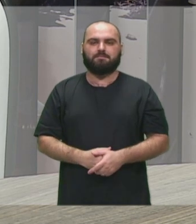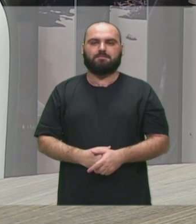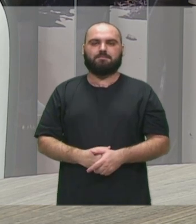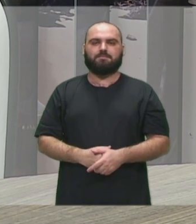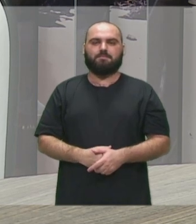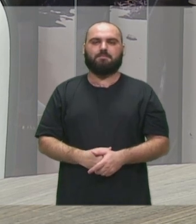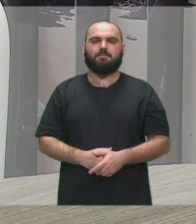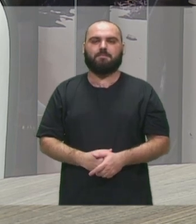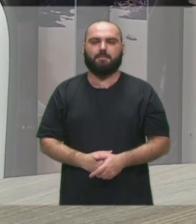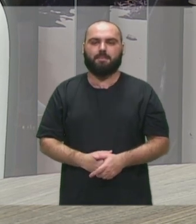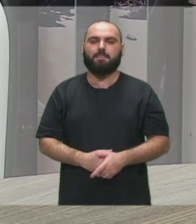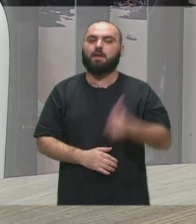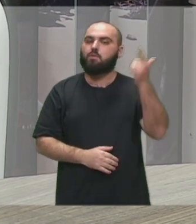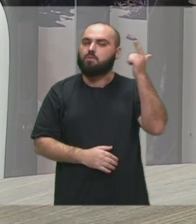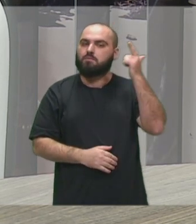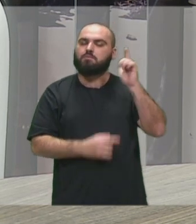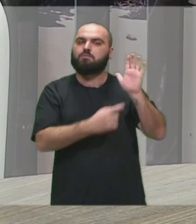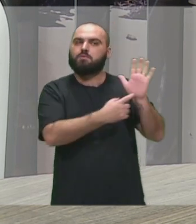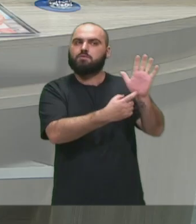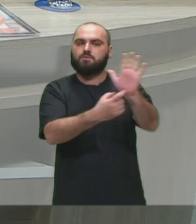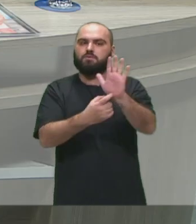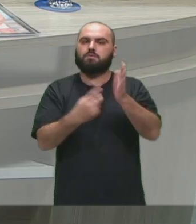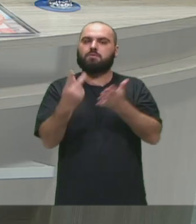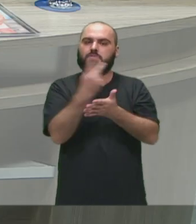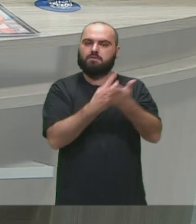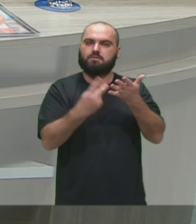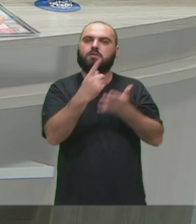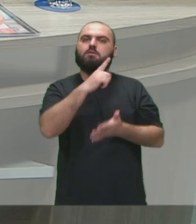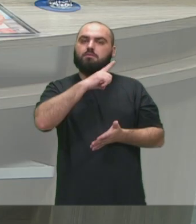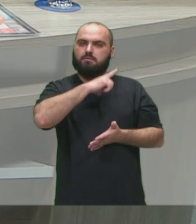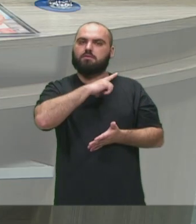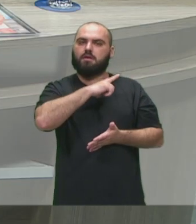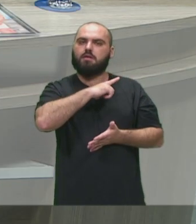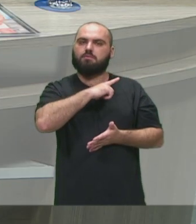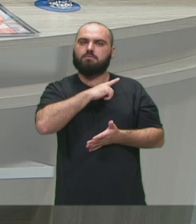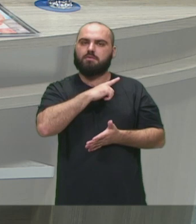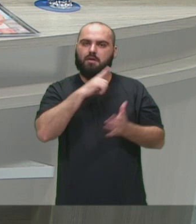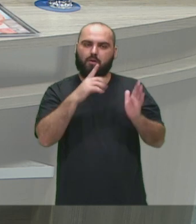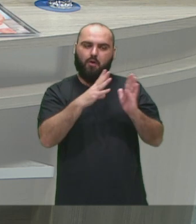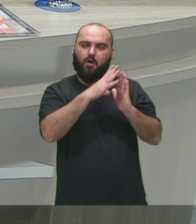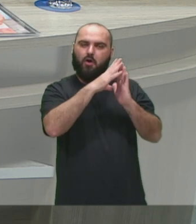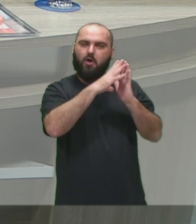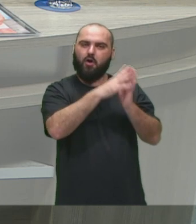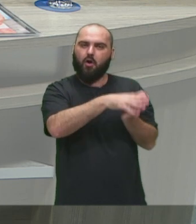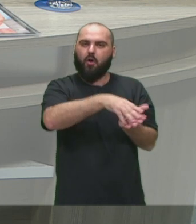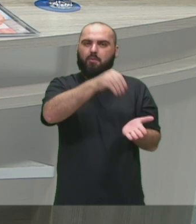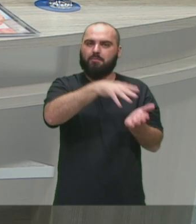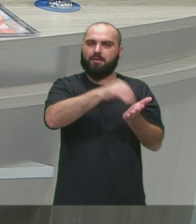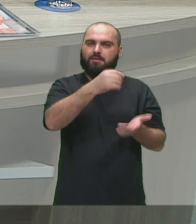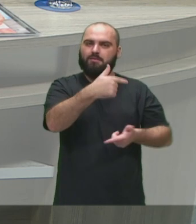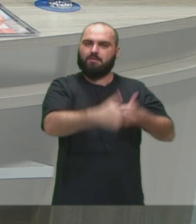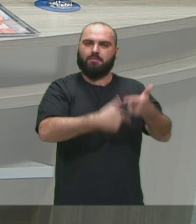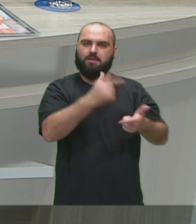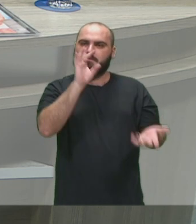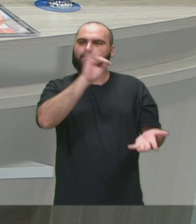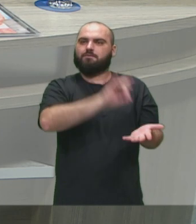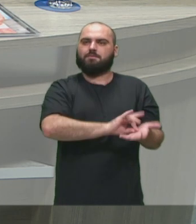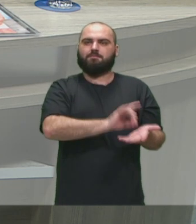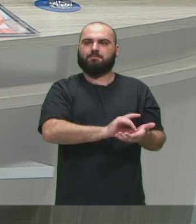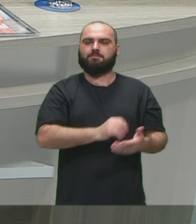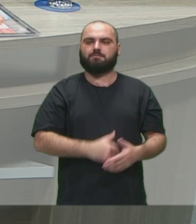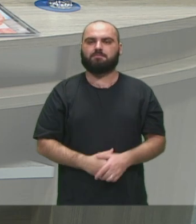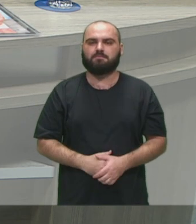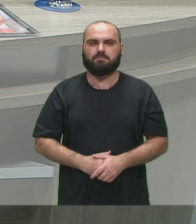onde nós montamos a exposição. Eu tenho as réplicas das obras originais, montamos a exposição e eu